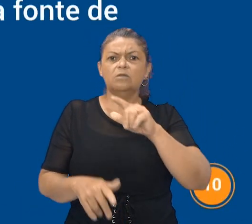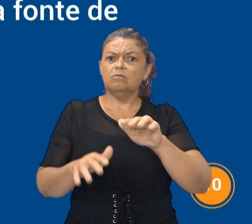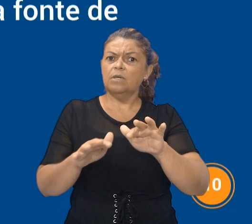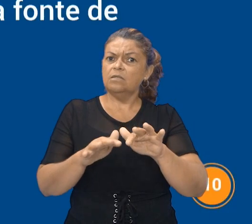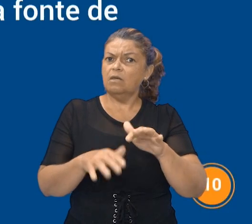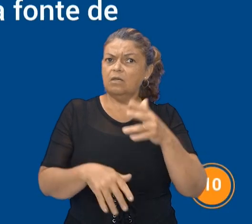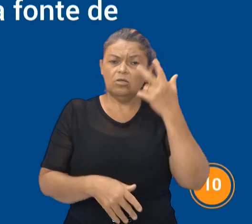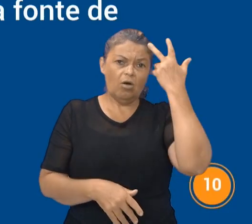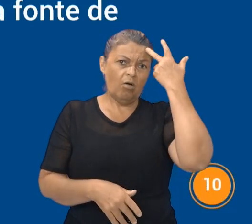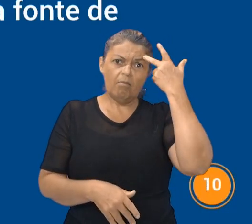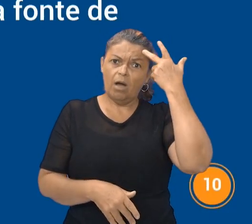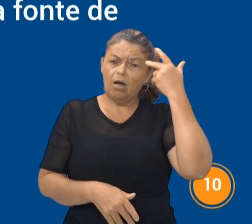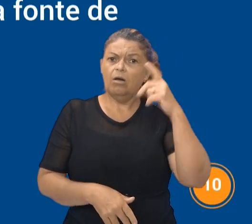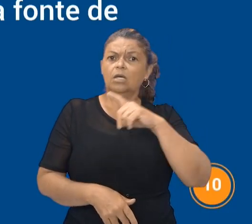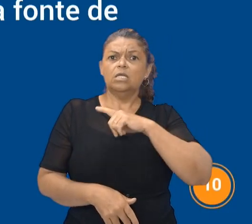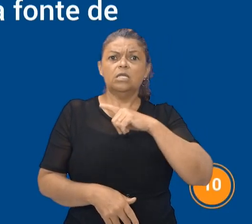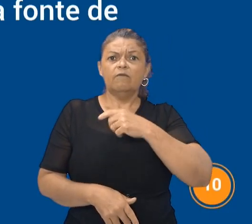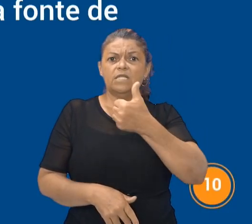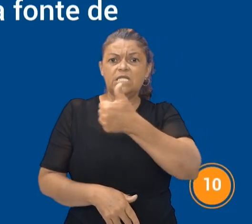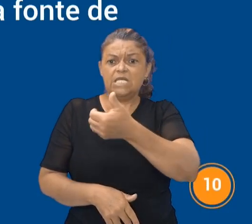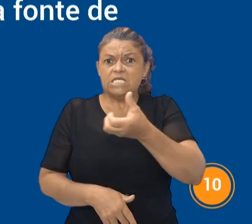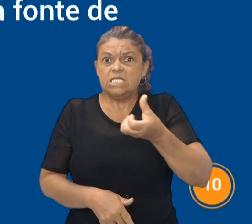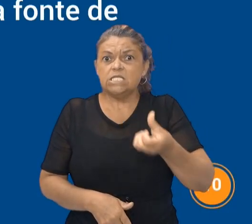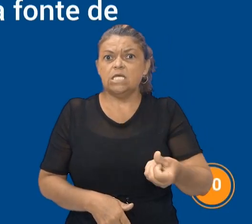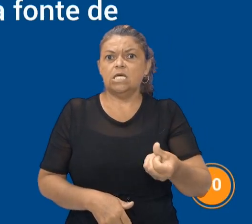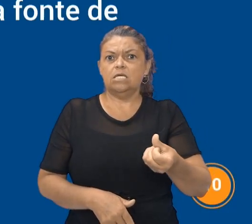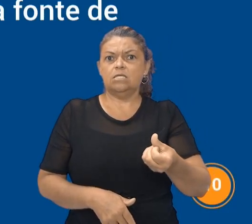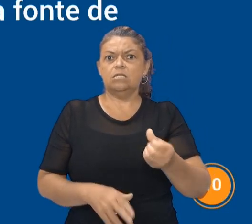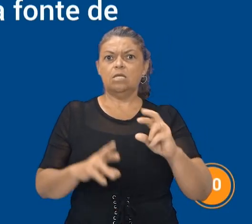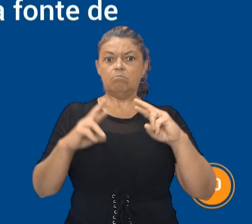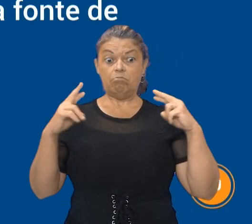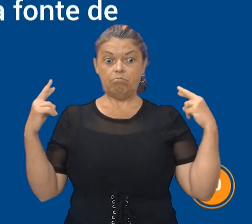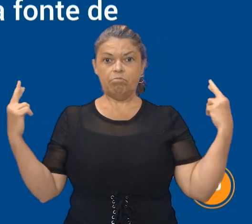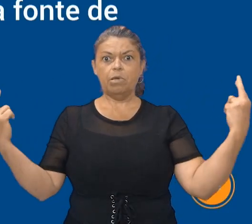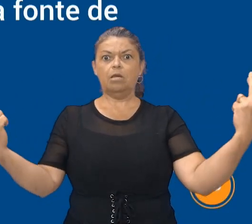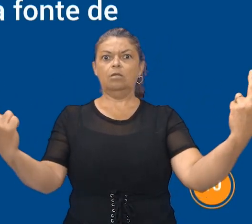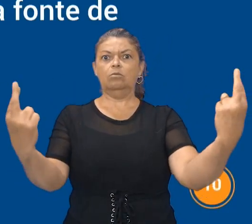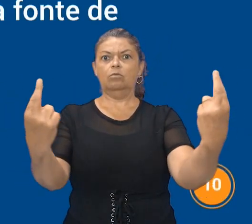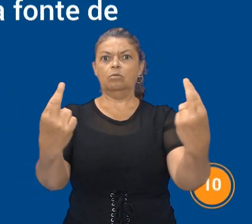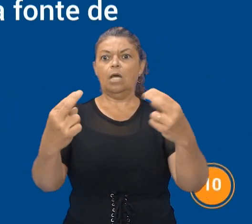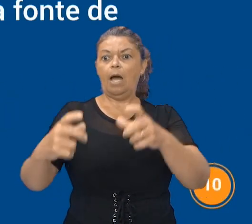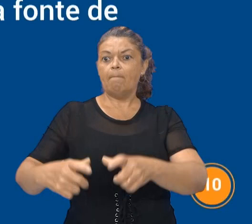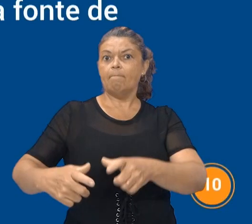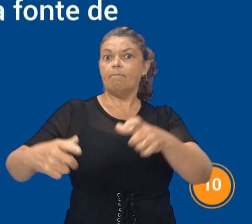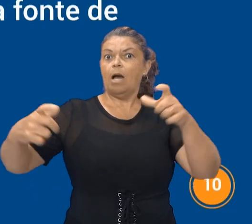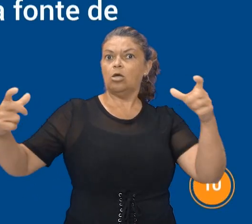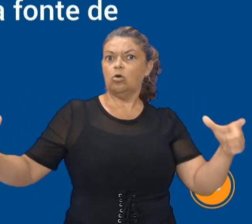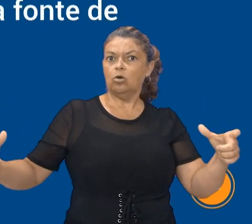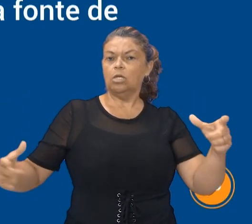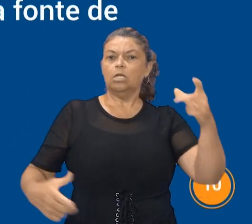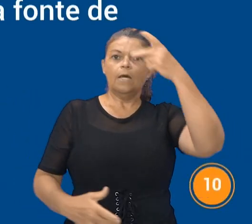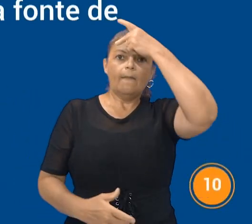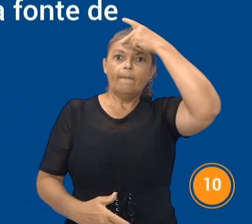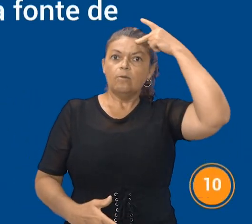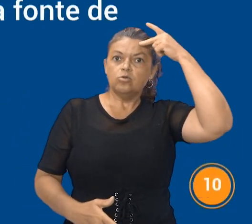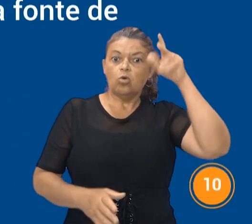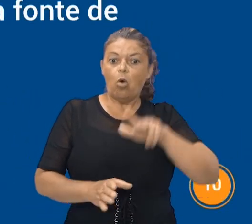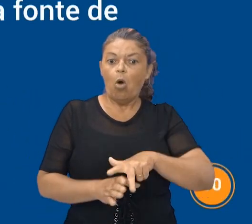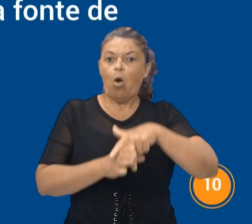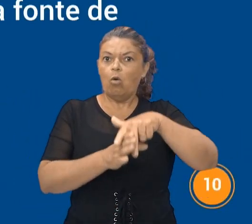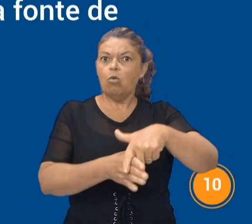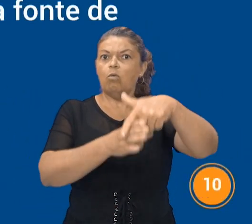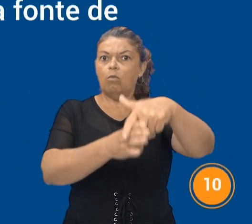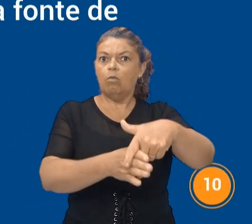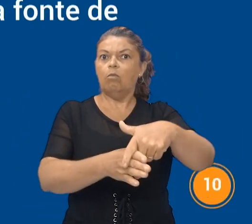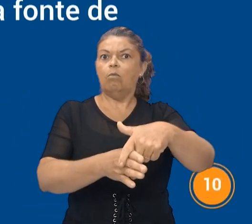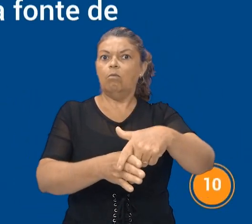16 imperadores no total. E vale ressaltar que a grande maioria deles morreu através de emboscadas, de alguém